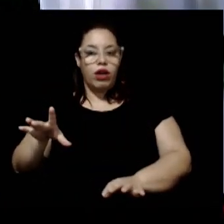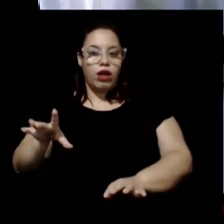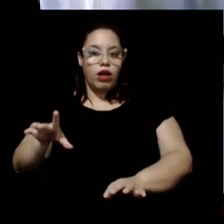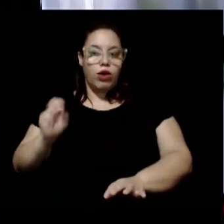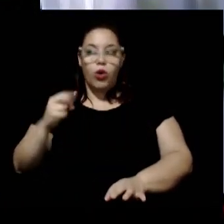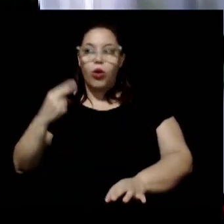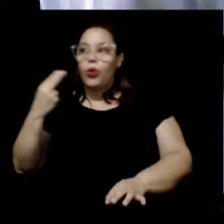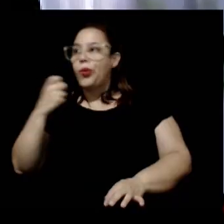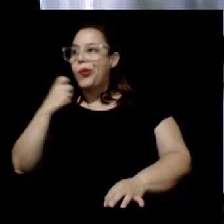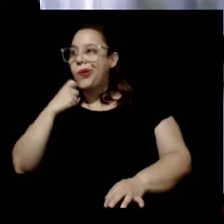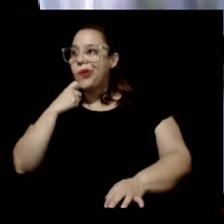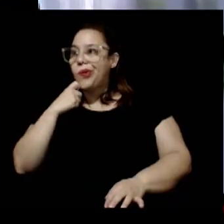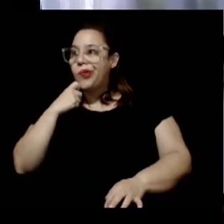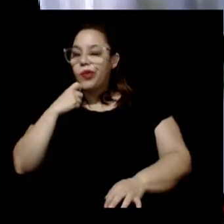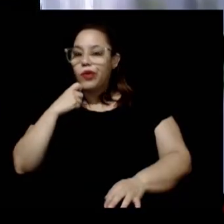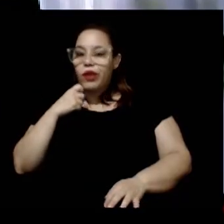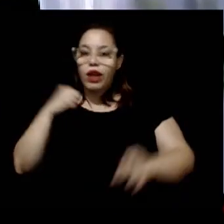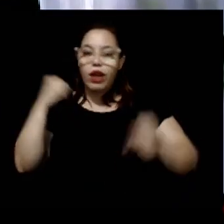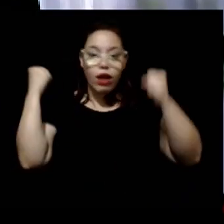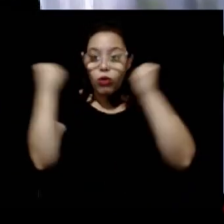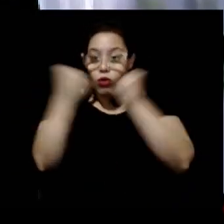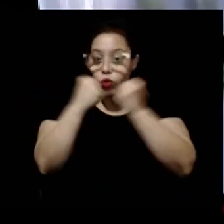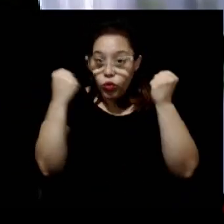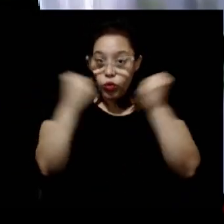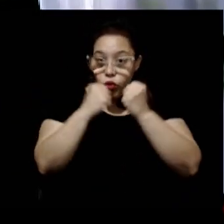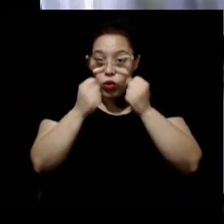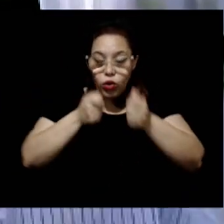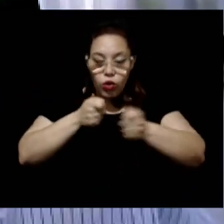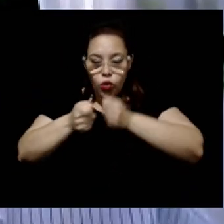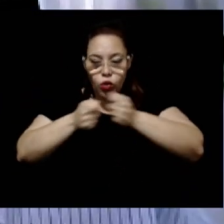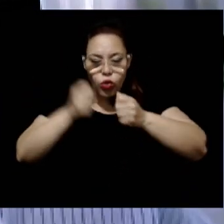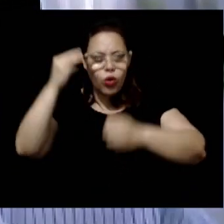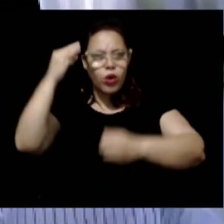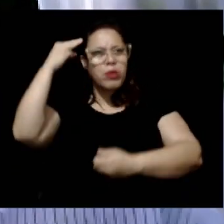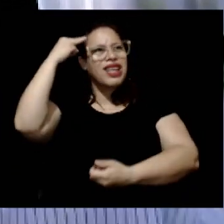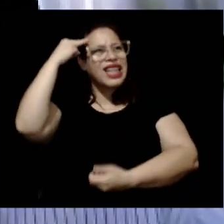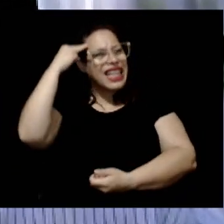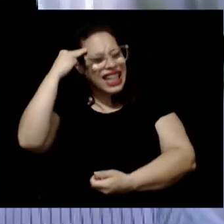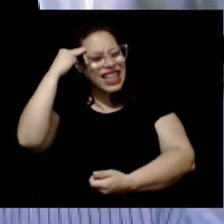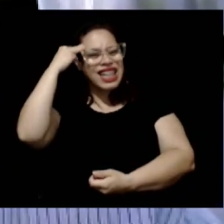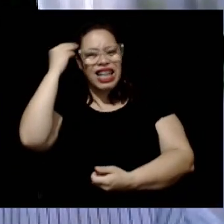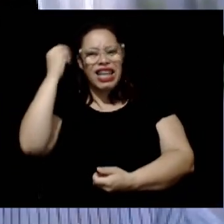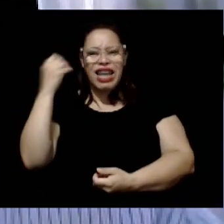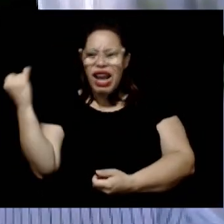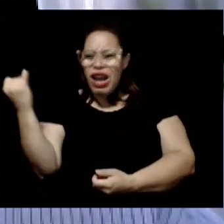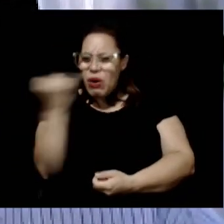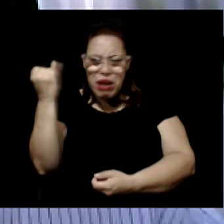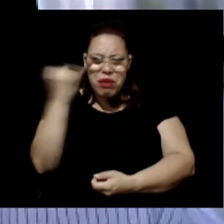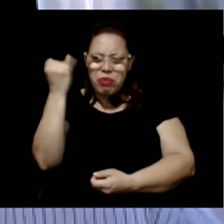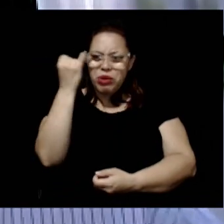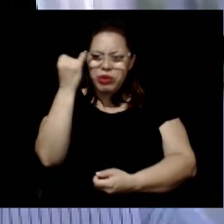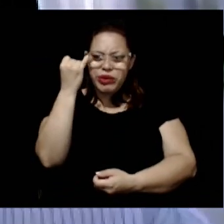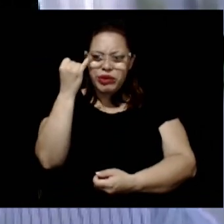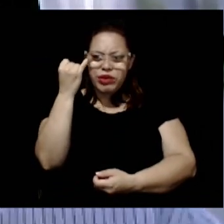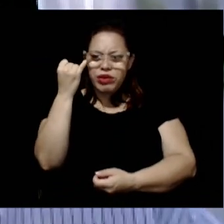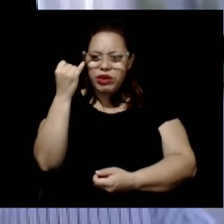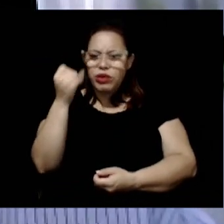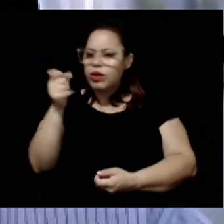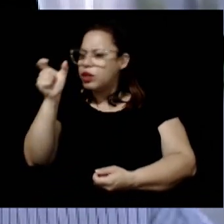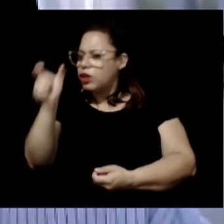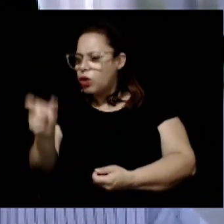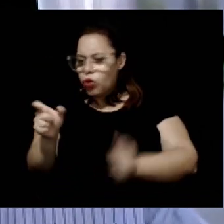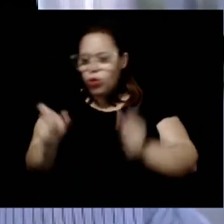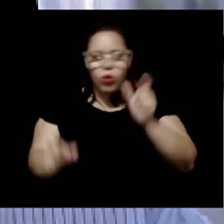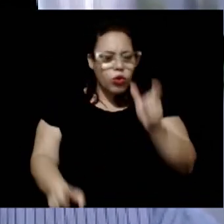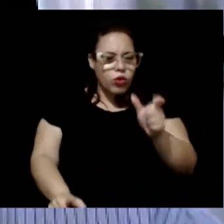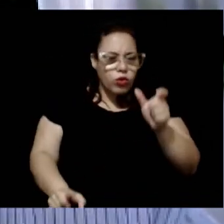atividade física, controle emocional, tudo isso é importante. Em algumas, principalmente as